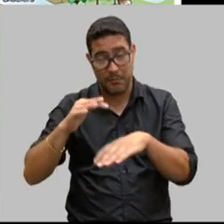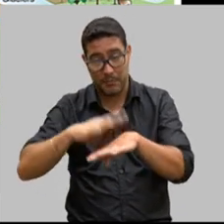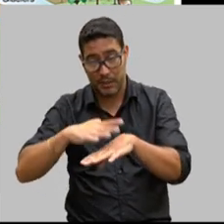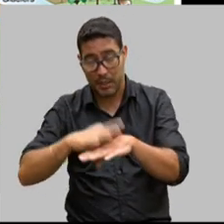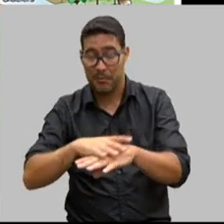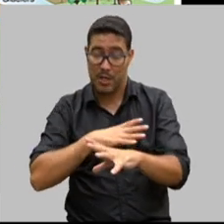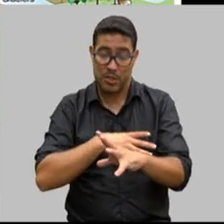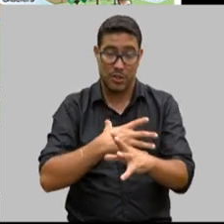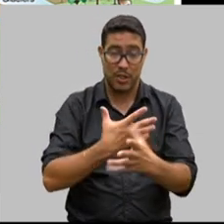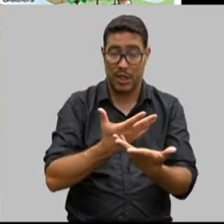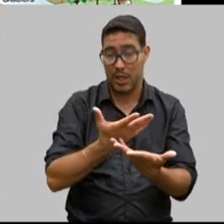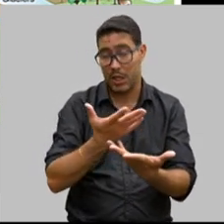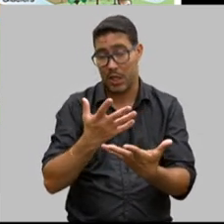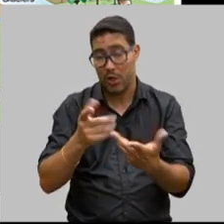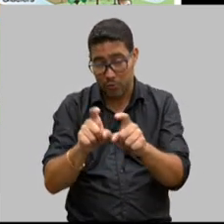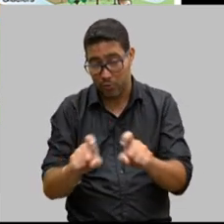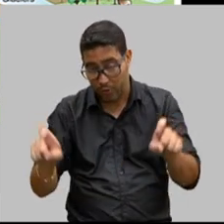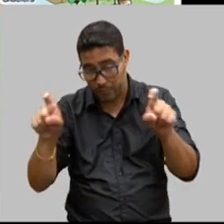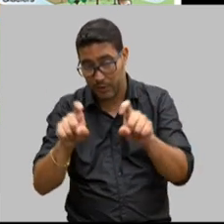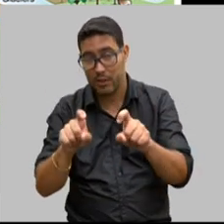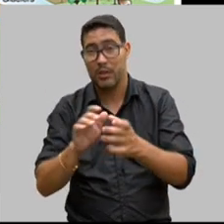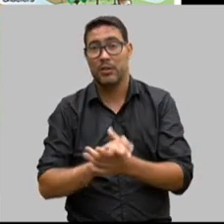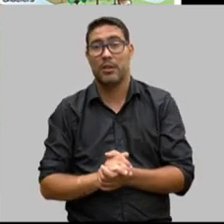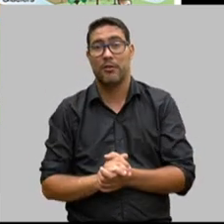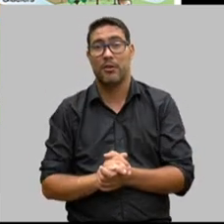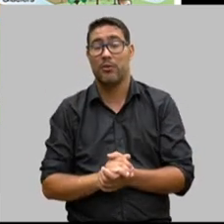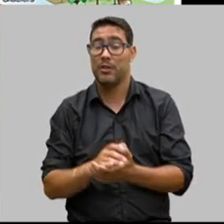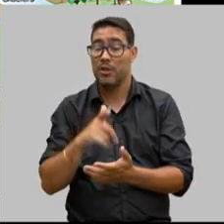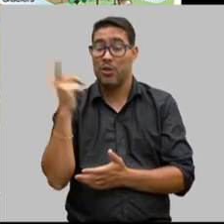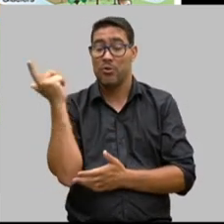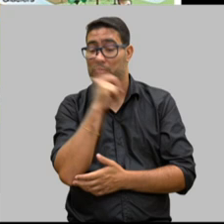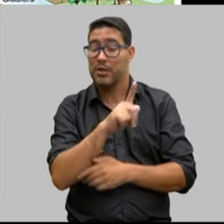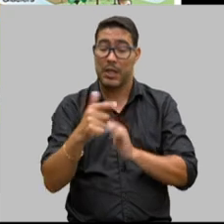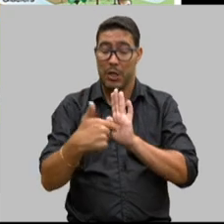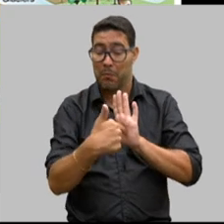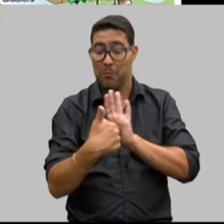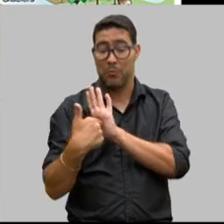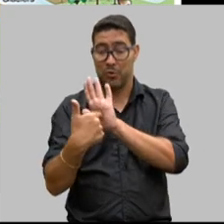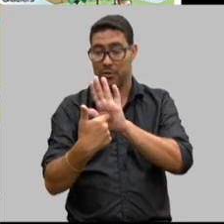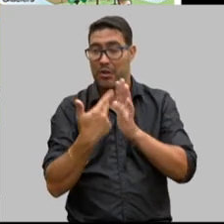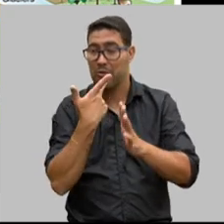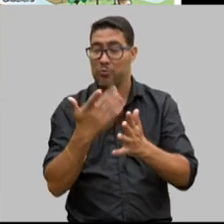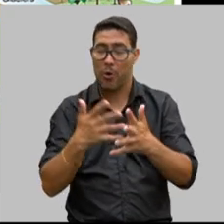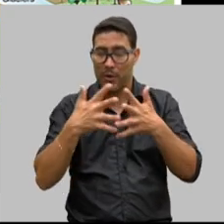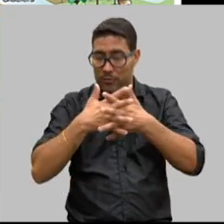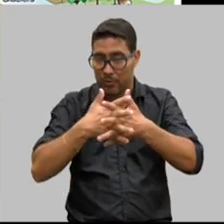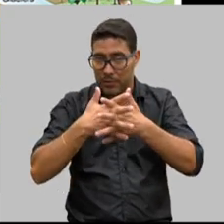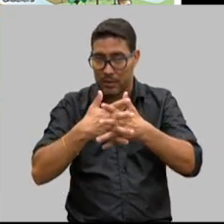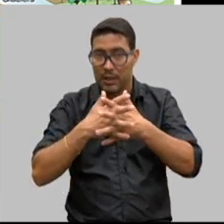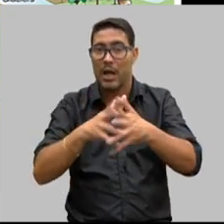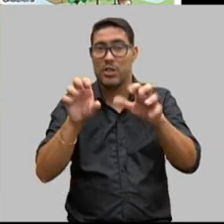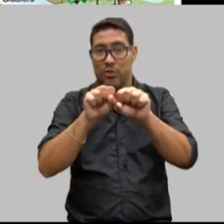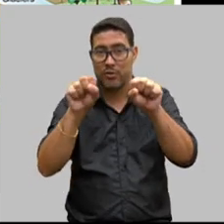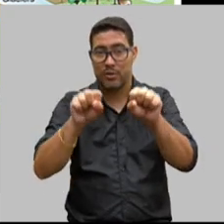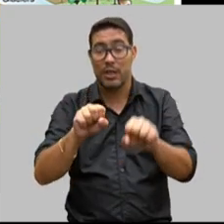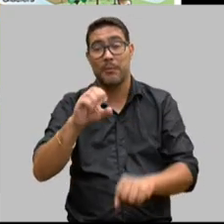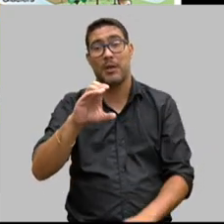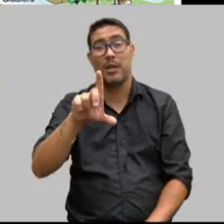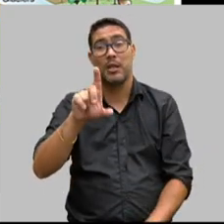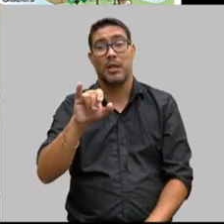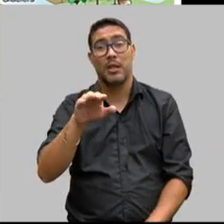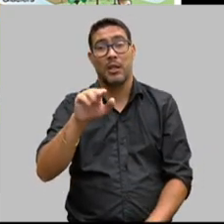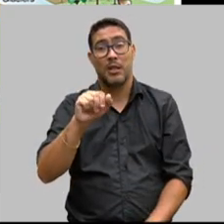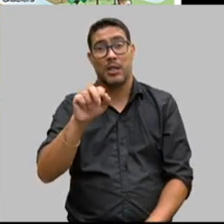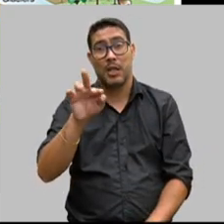e consigam representar a complexidade do sistema climático, que eu coloquei uma imagem para vocês,